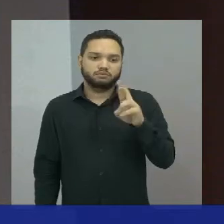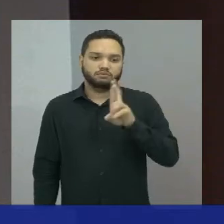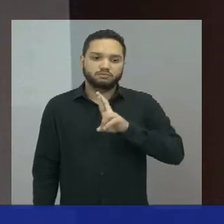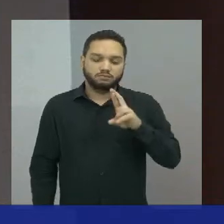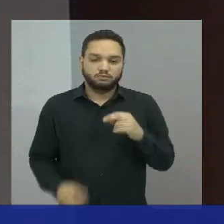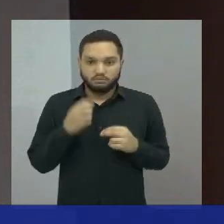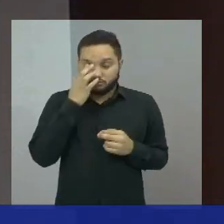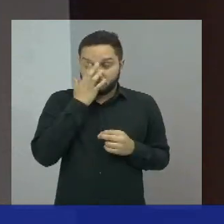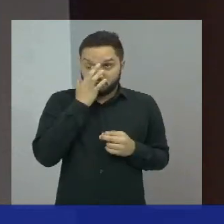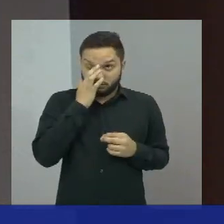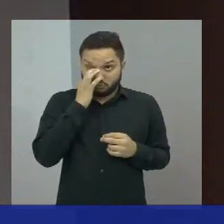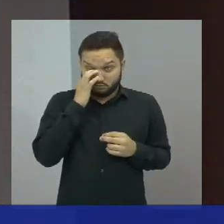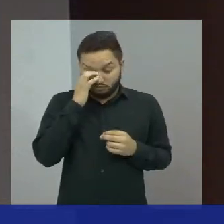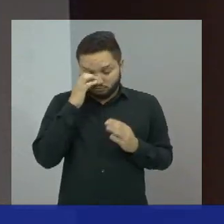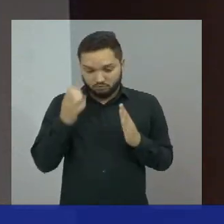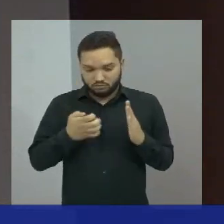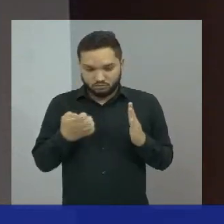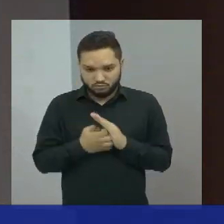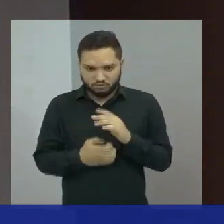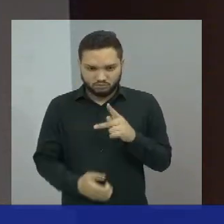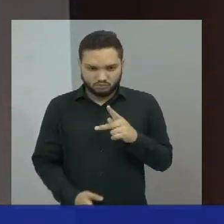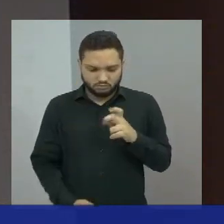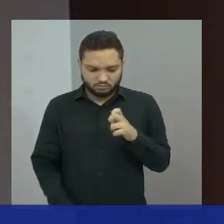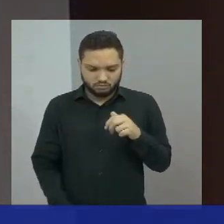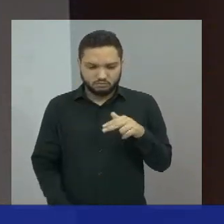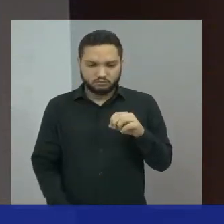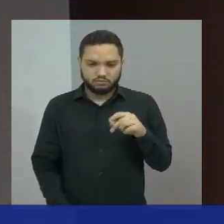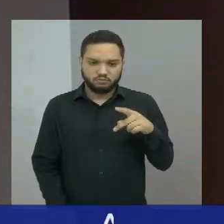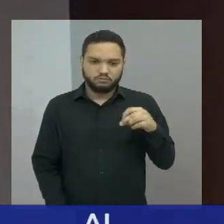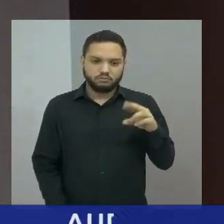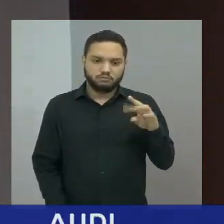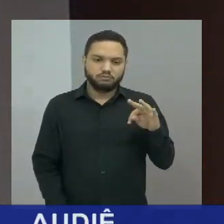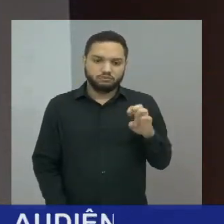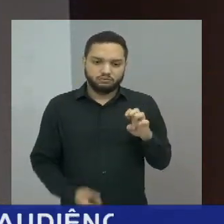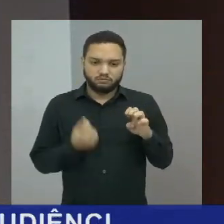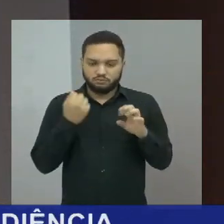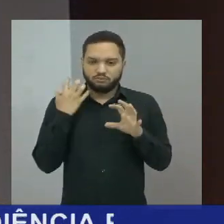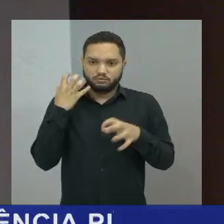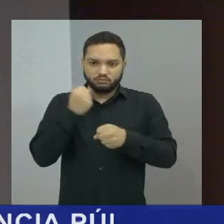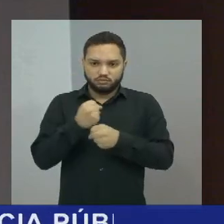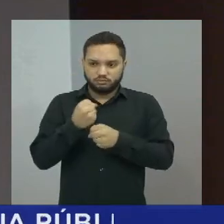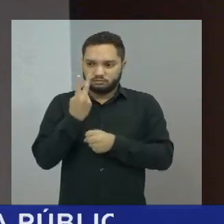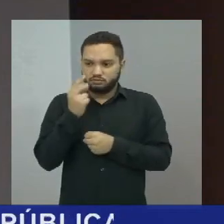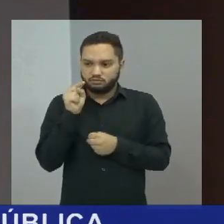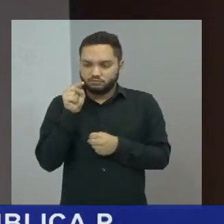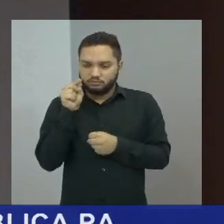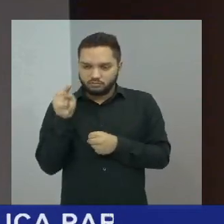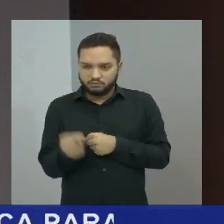E uma empresa de pequeno porte, com faturamento anual de R$ 2 milhões,